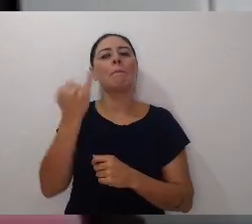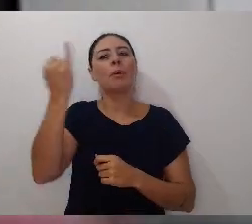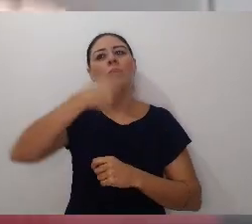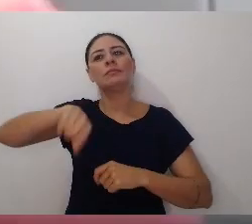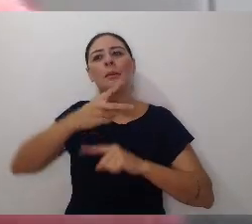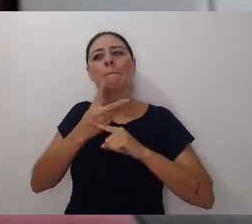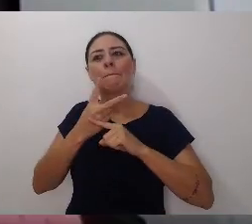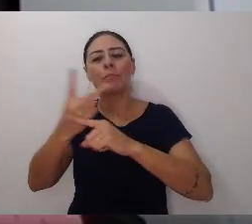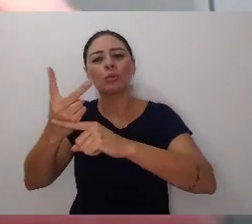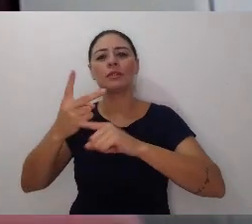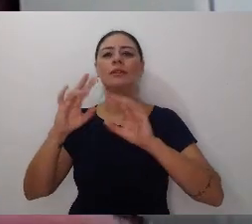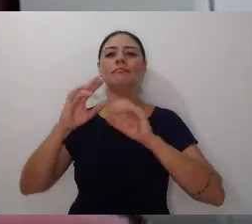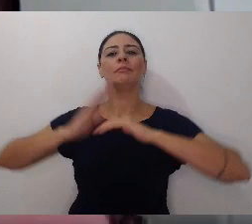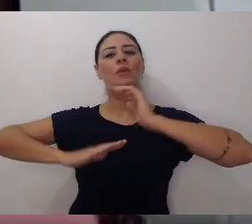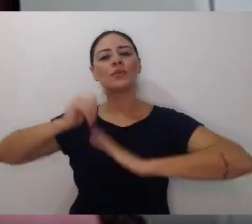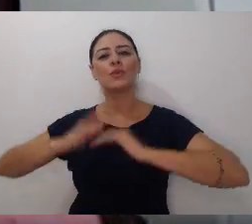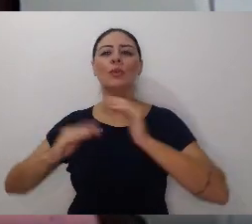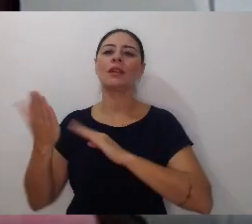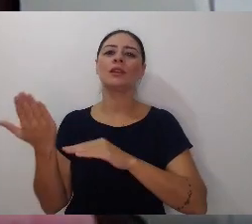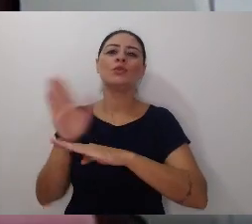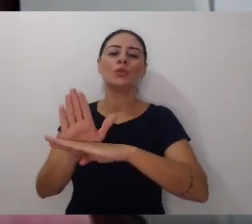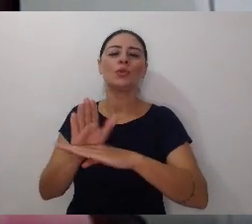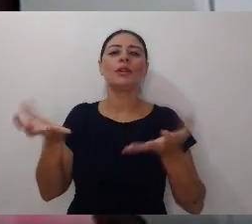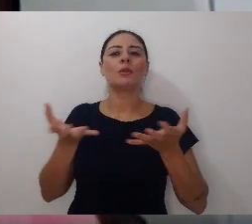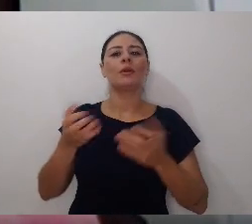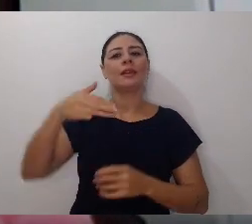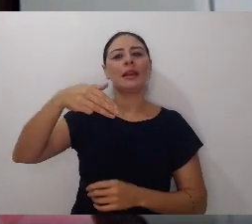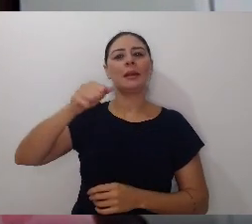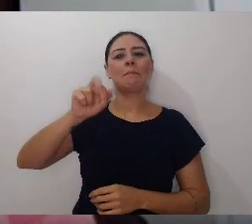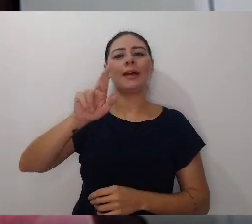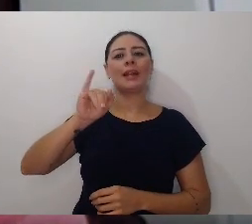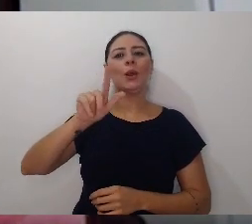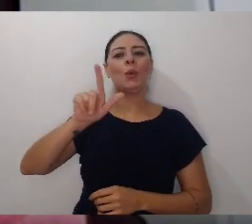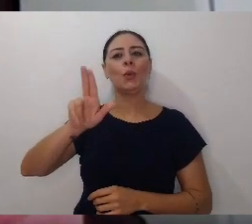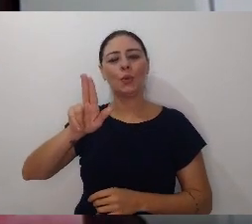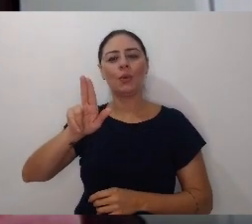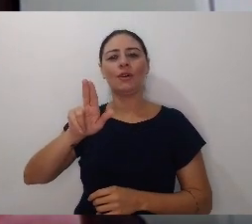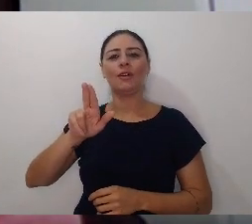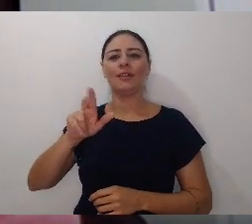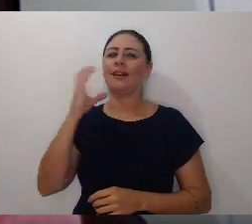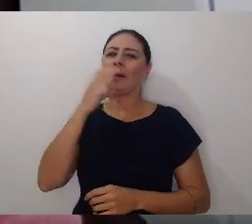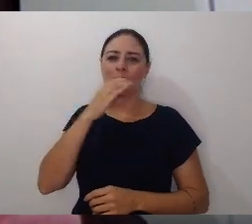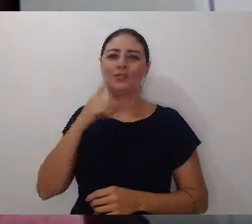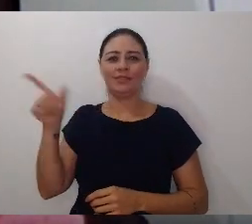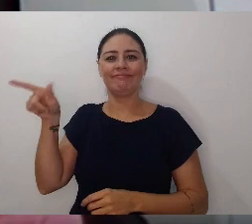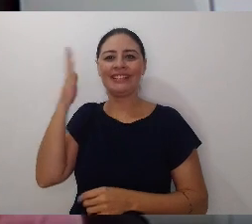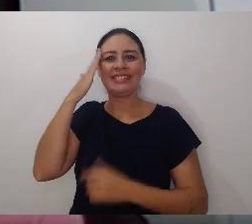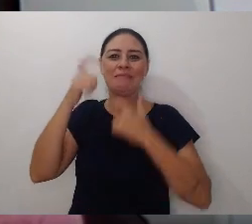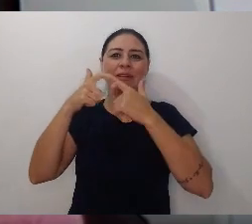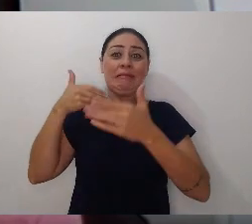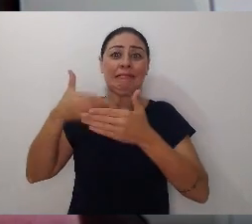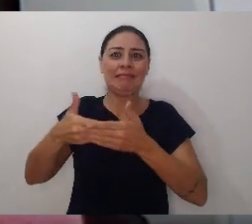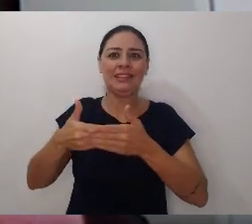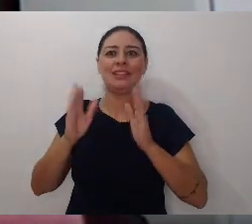Maravilha, doutora. Bem importante a gente buscar a ajuda dos profissionais, né? Então, acredito que a Marilu, agora, bem rapidinho, né? A doutora também já está com